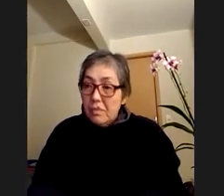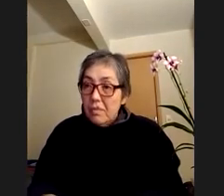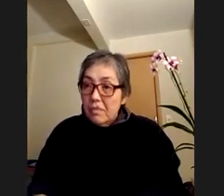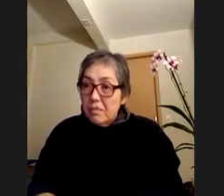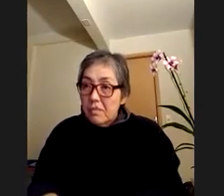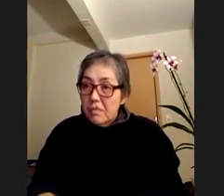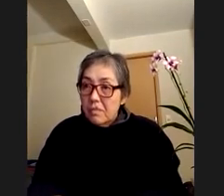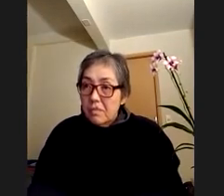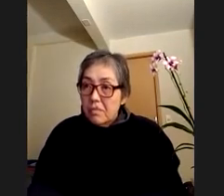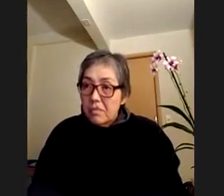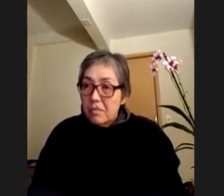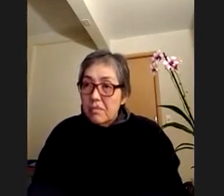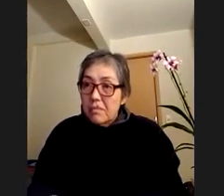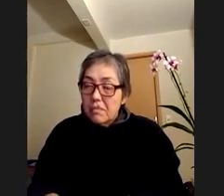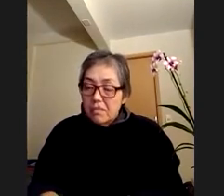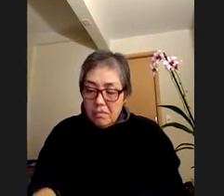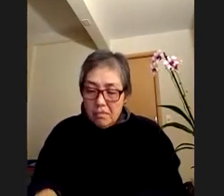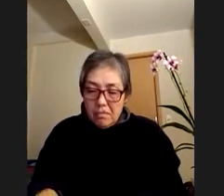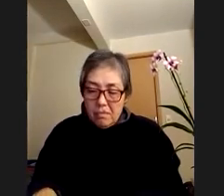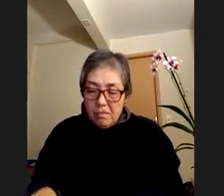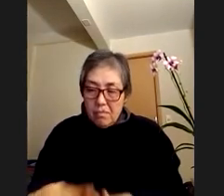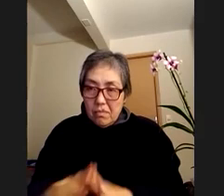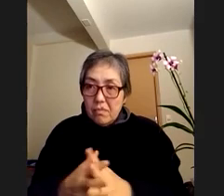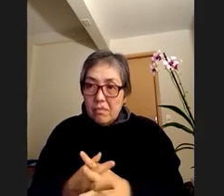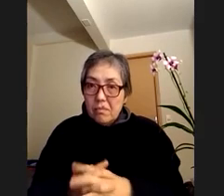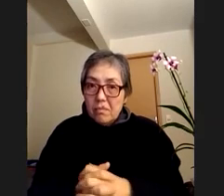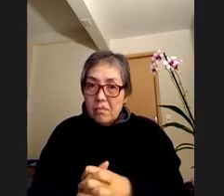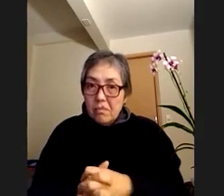Infelizmente, agora ela está num novo cenário, né, numa doença que a gente